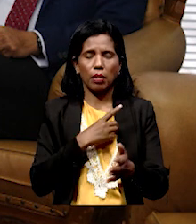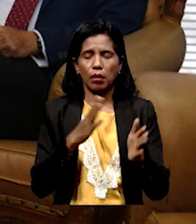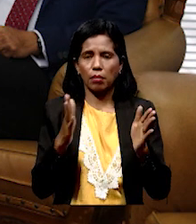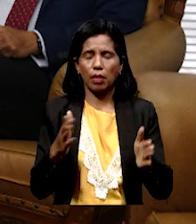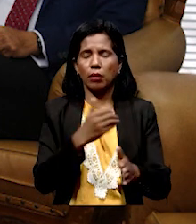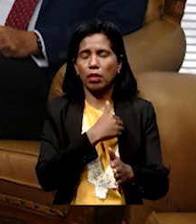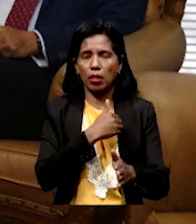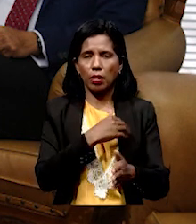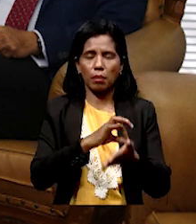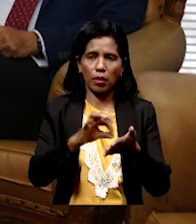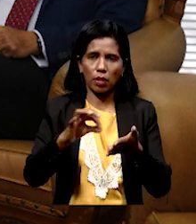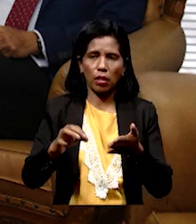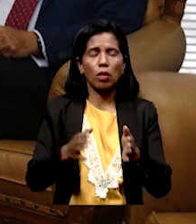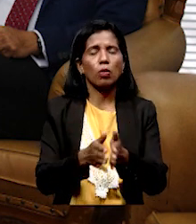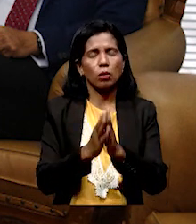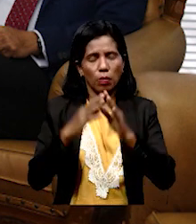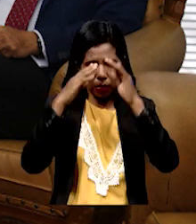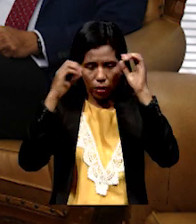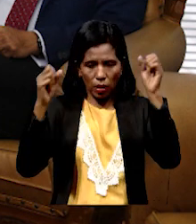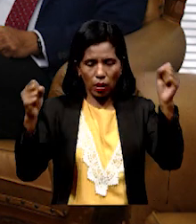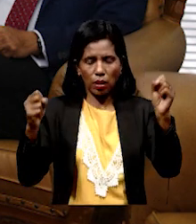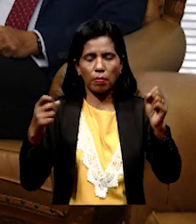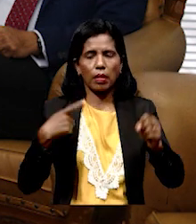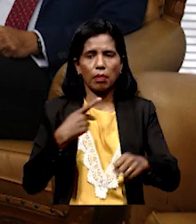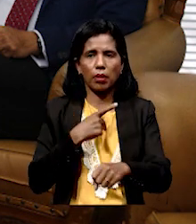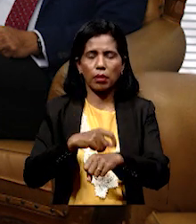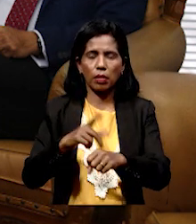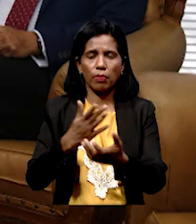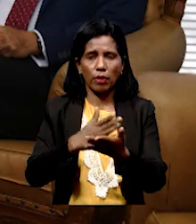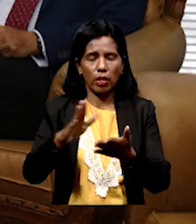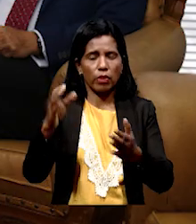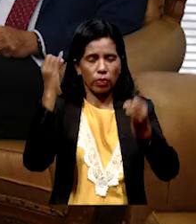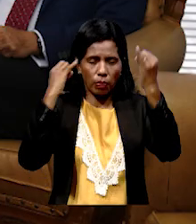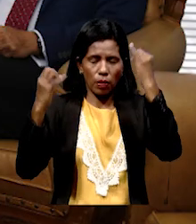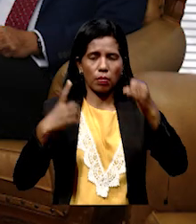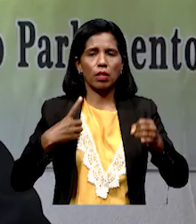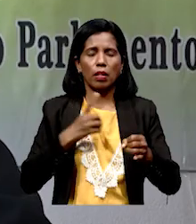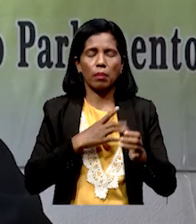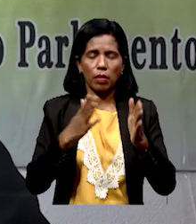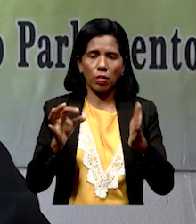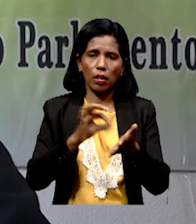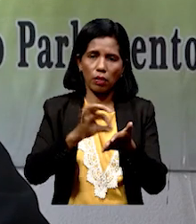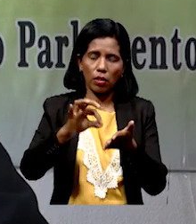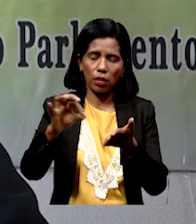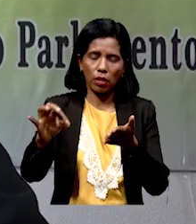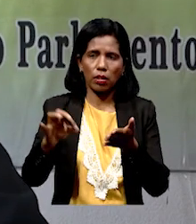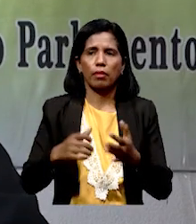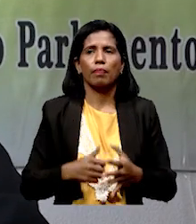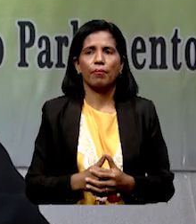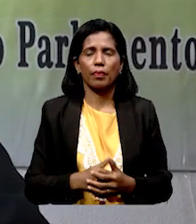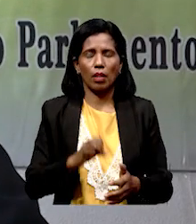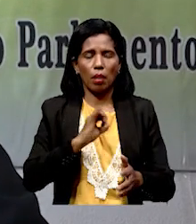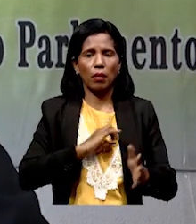russo presidente Parlamento Nacional, a tu faz informação ba deputado Sira, o de prensa formulário. How may I run out in